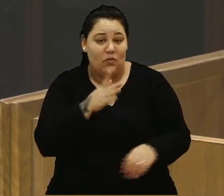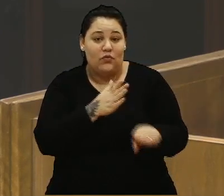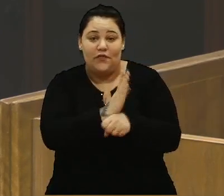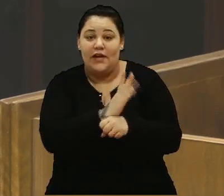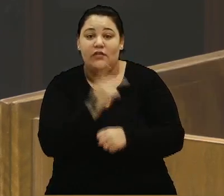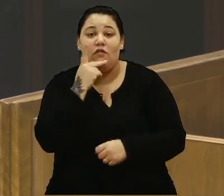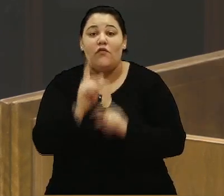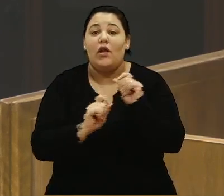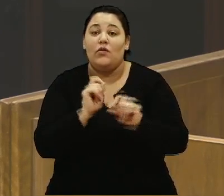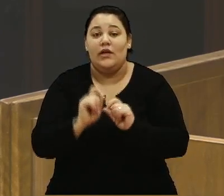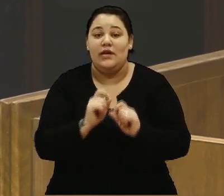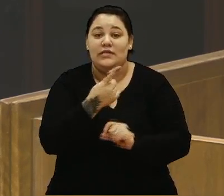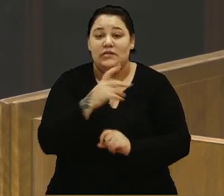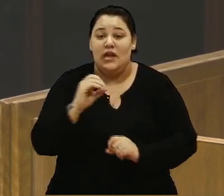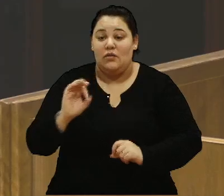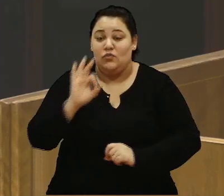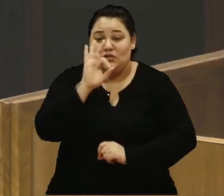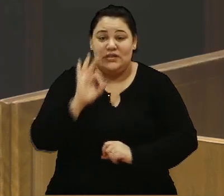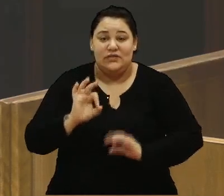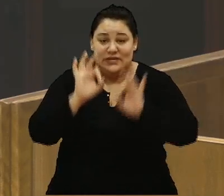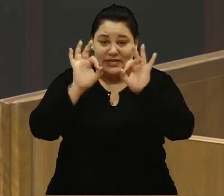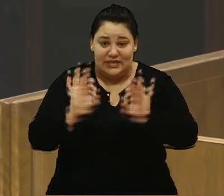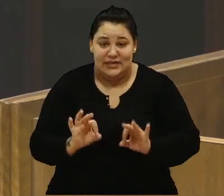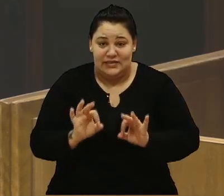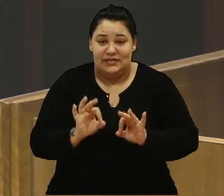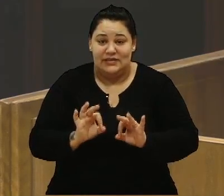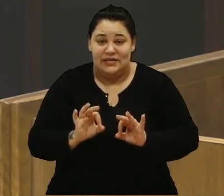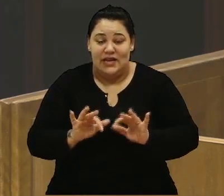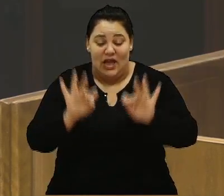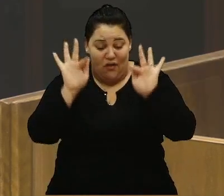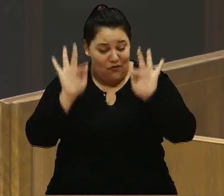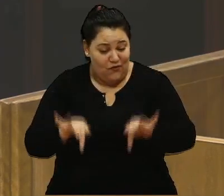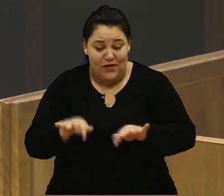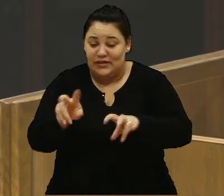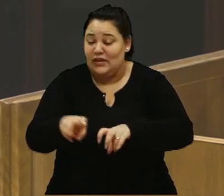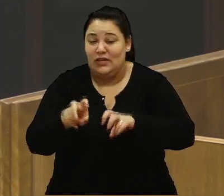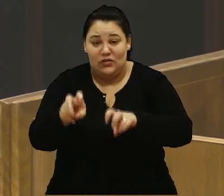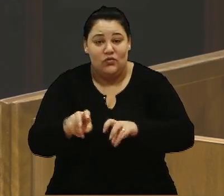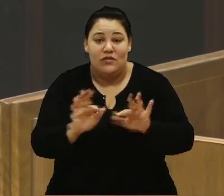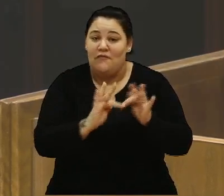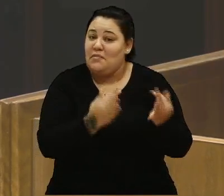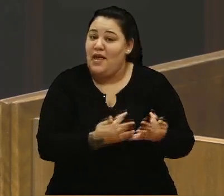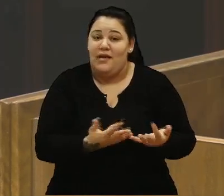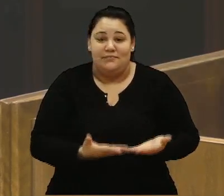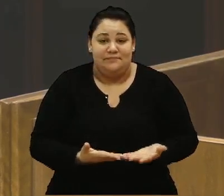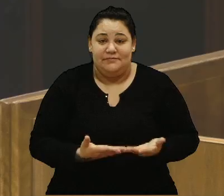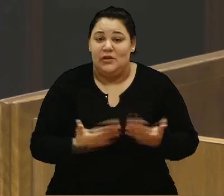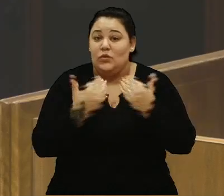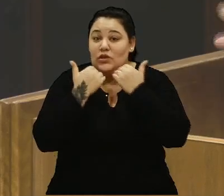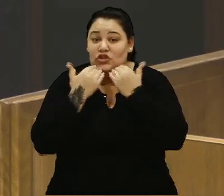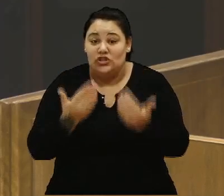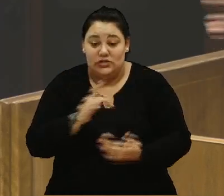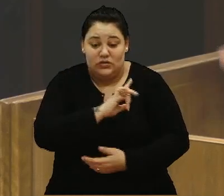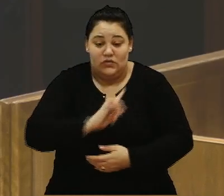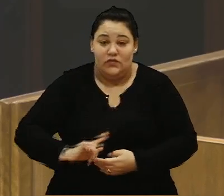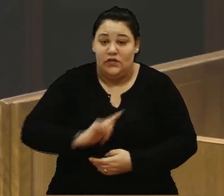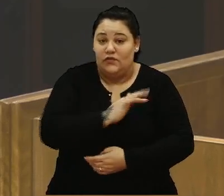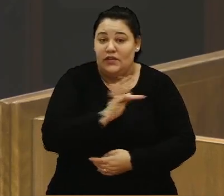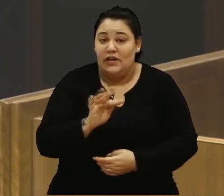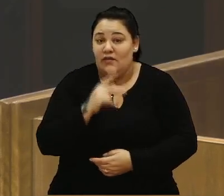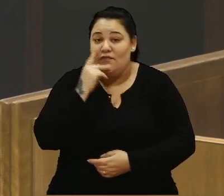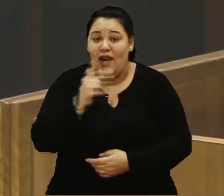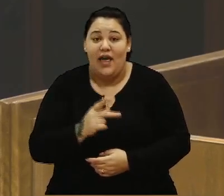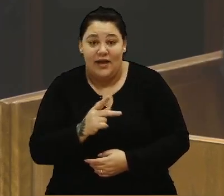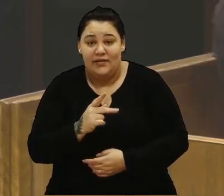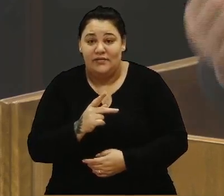digo com 100% de certeza, é o fim da agricultura familiar. Então não adianta o governo federal vir dizer,